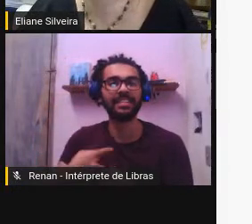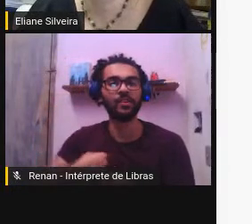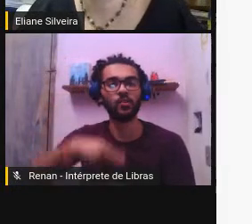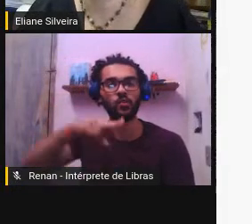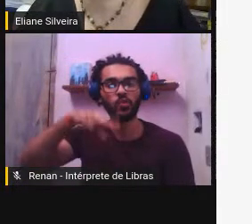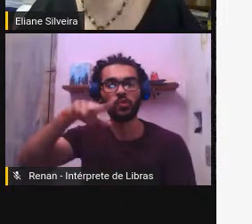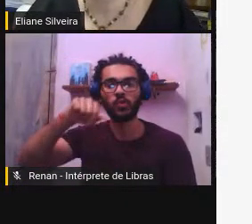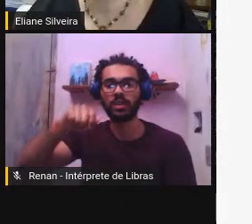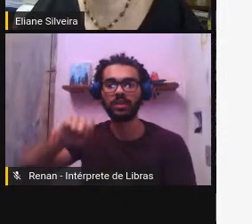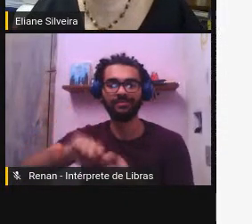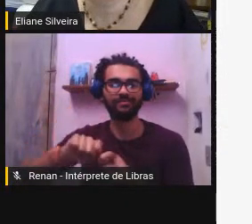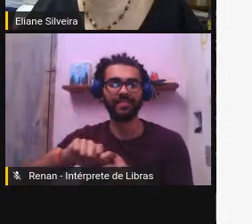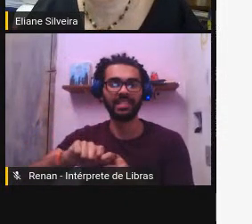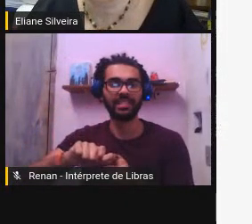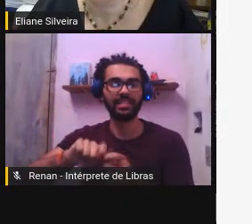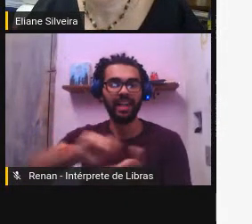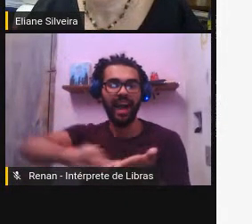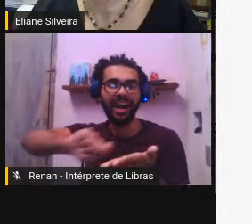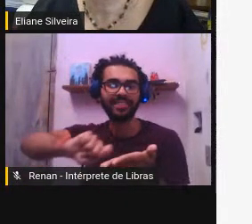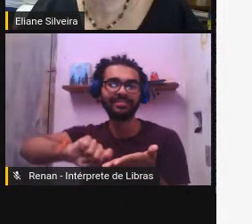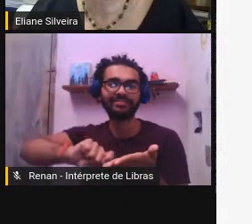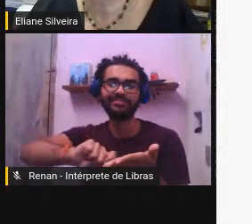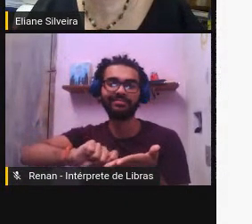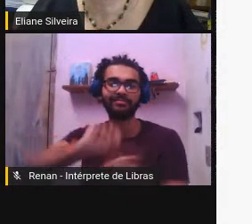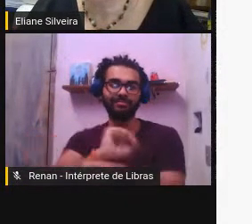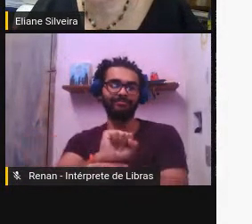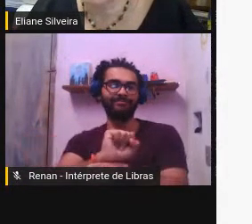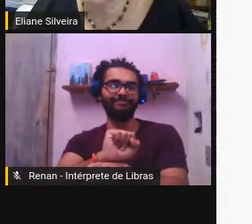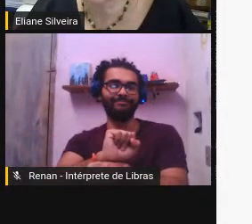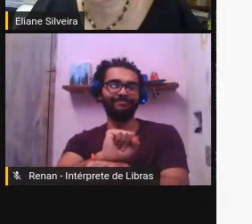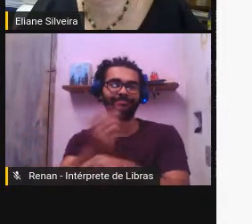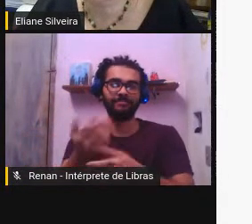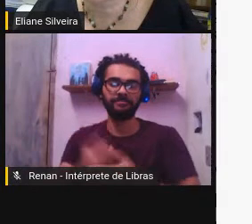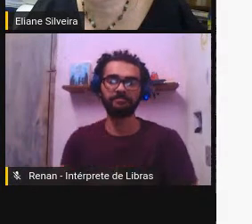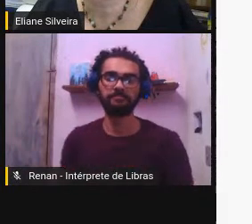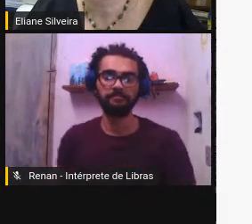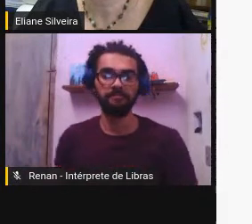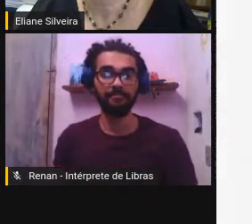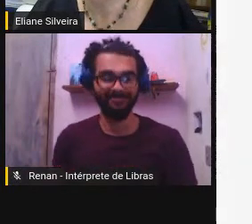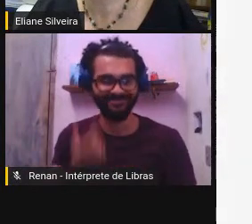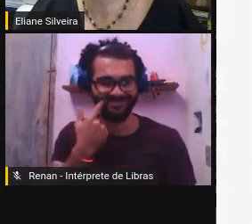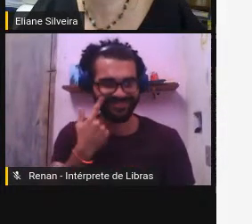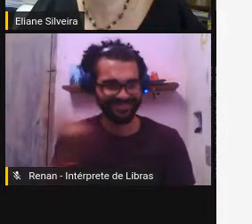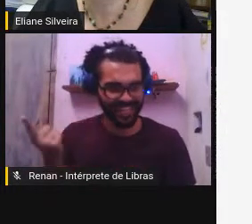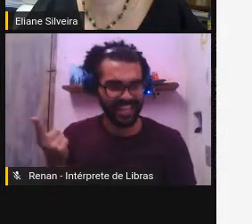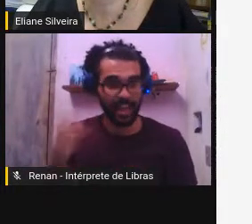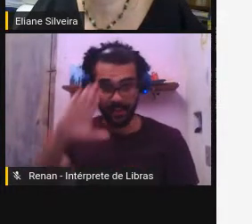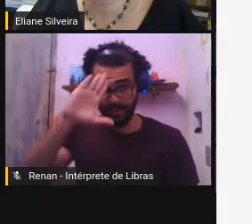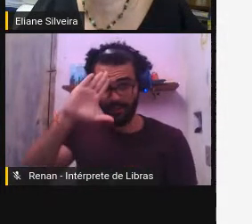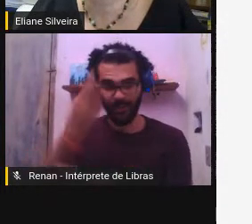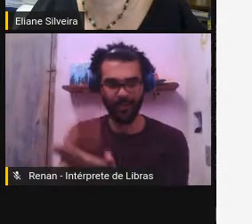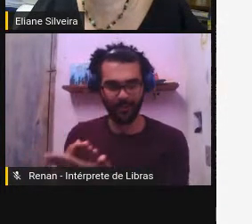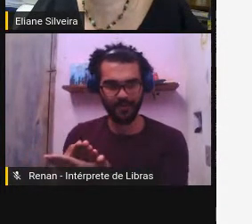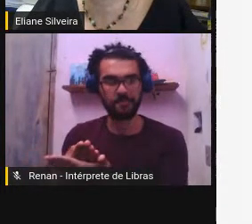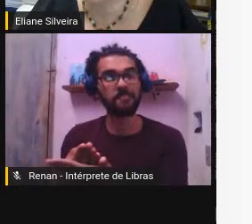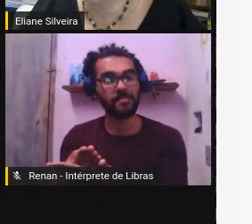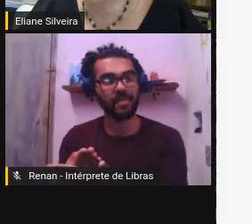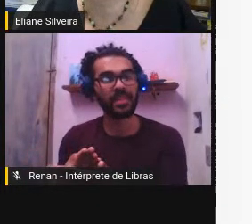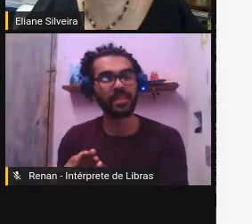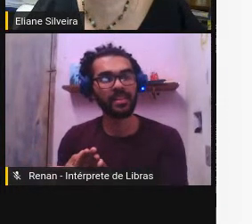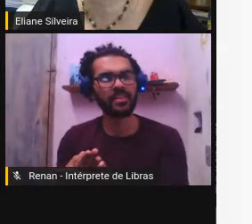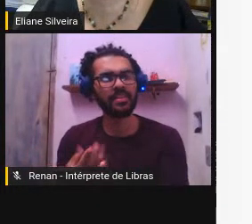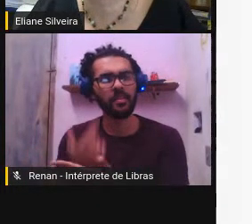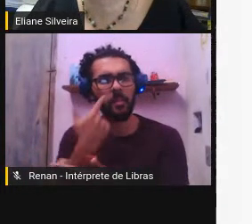ele interrompe a escrita dele. A declaração de confiança de Sossir traz em seguida sobre as azuras um